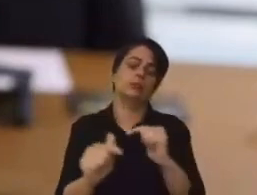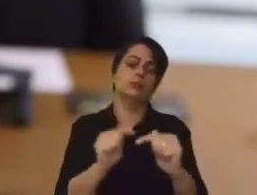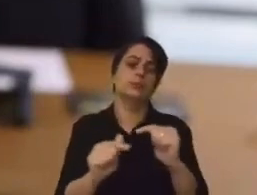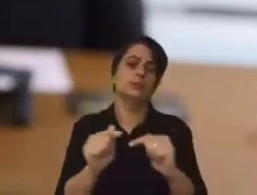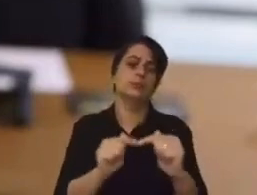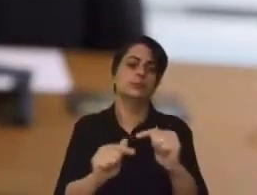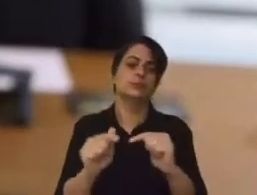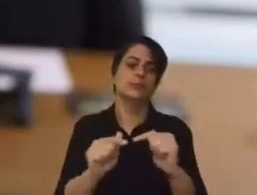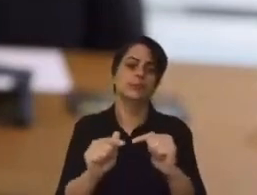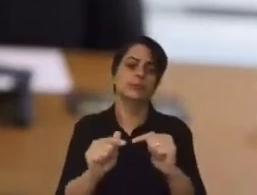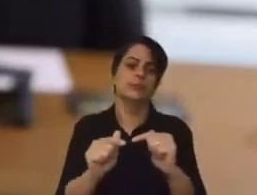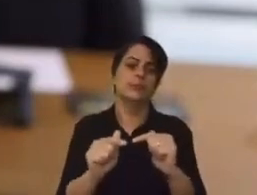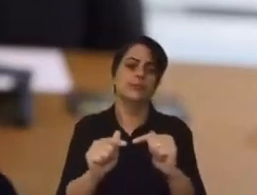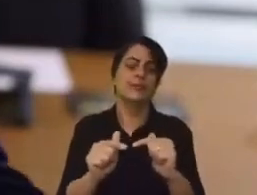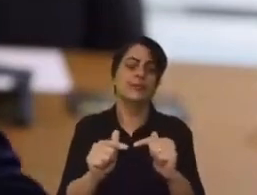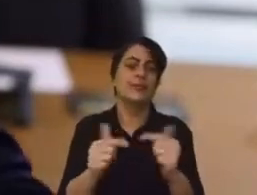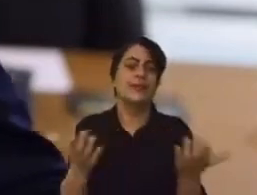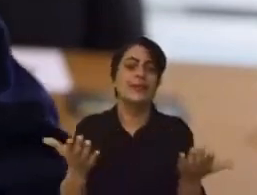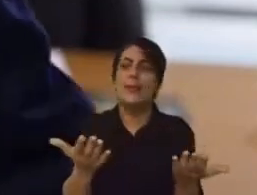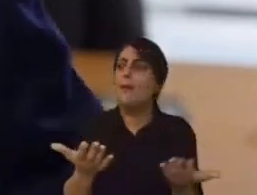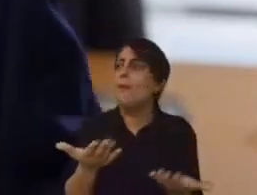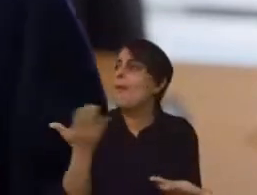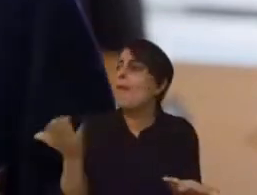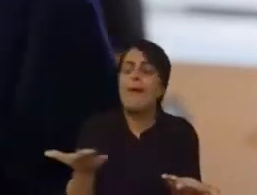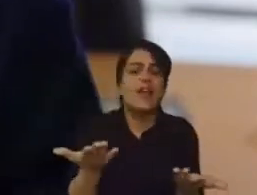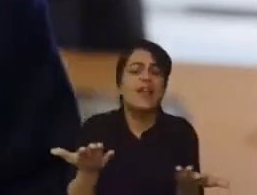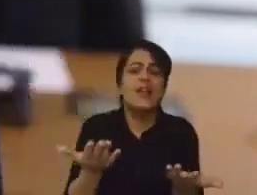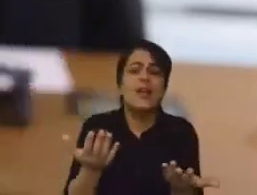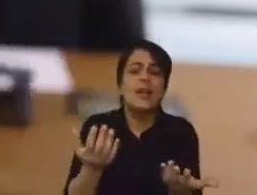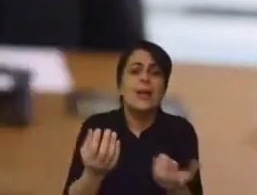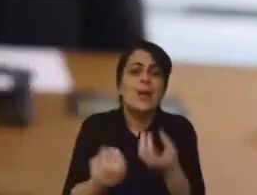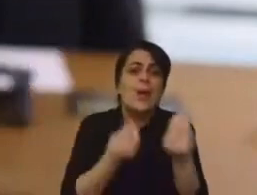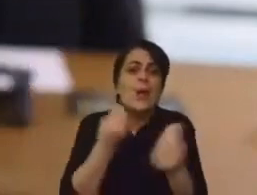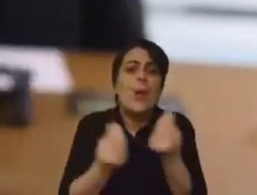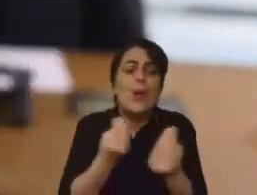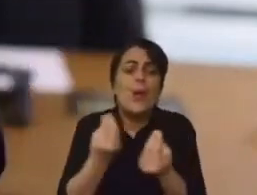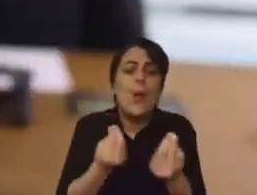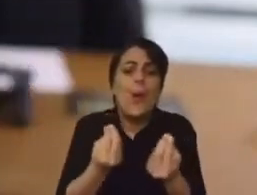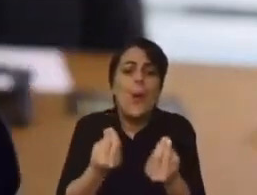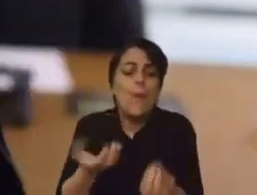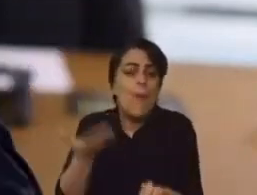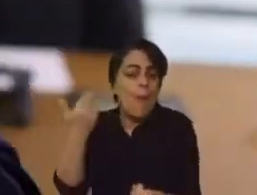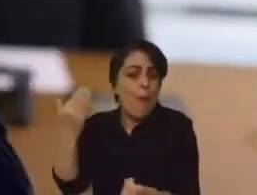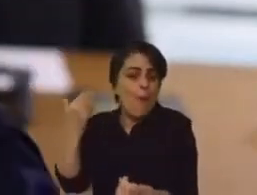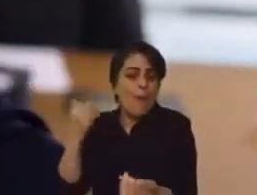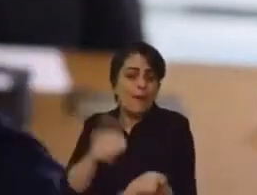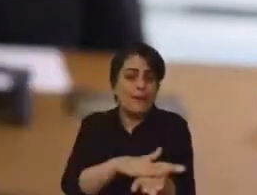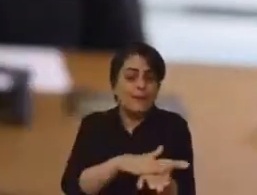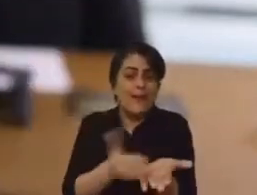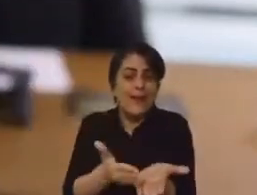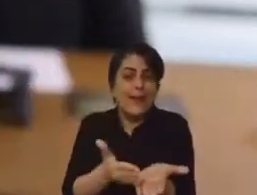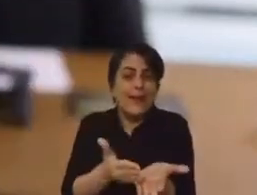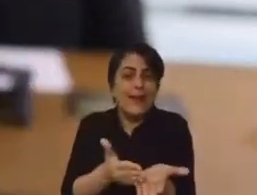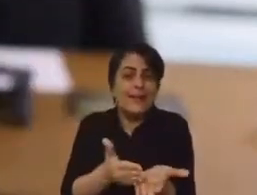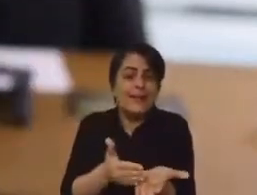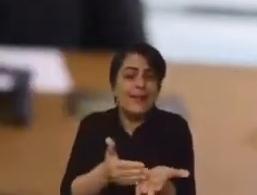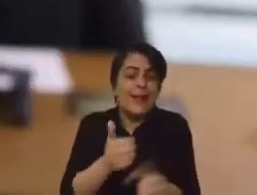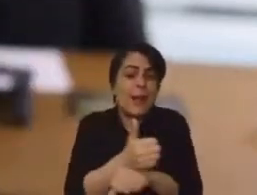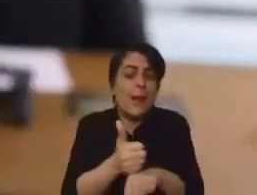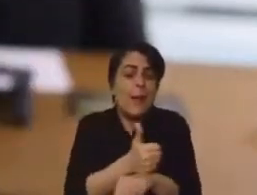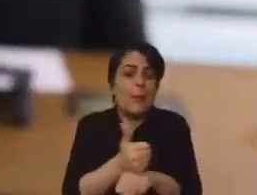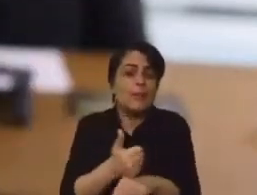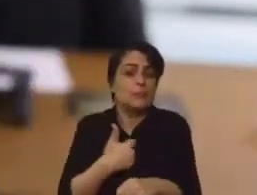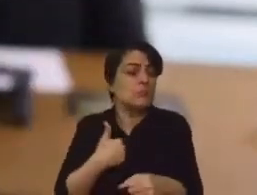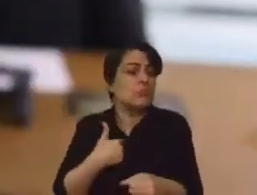é impressionante como é que eu, com a minha carteira profissional de torneiro mecânico, tinha tranquilidade de arrumar emprego.